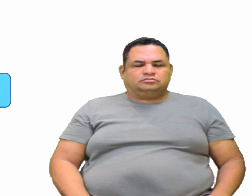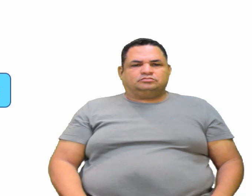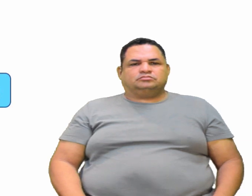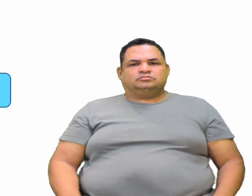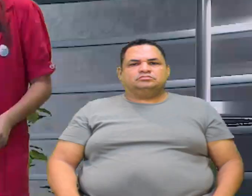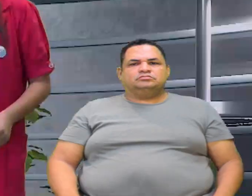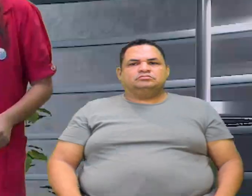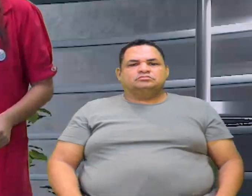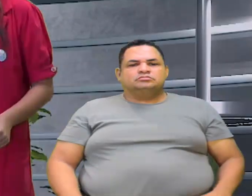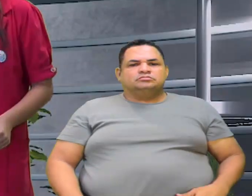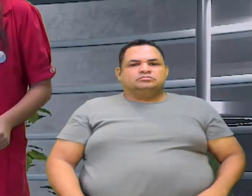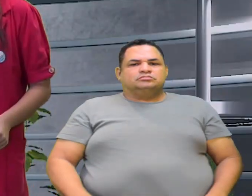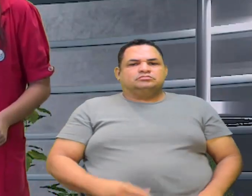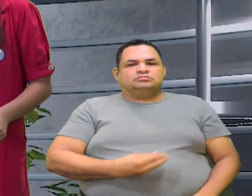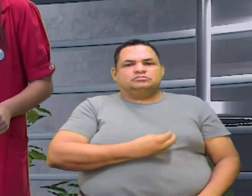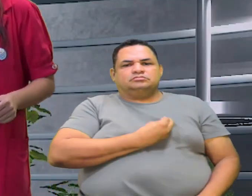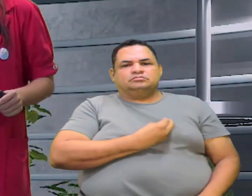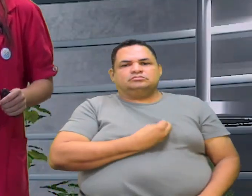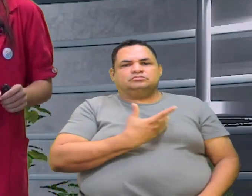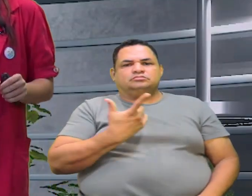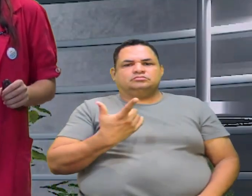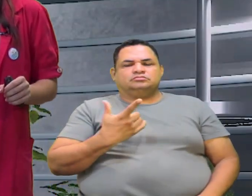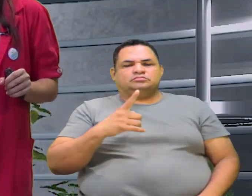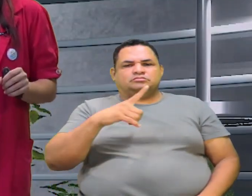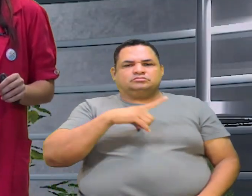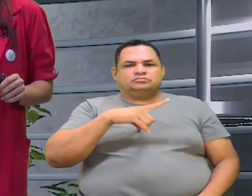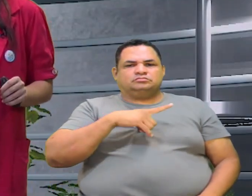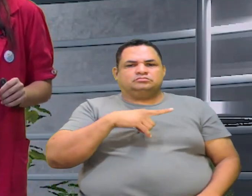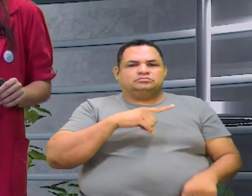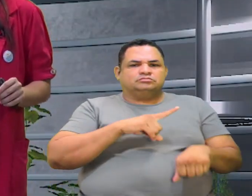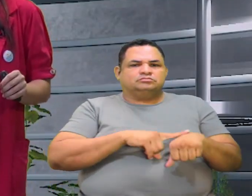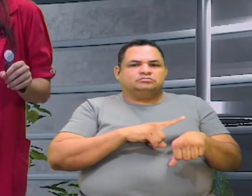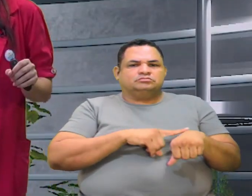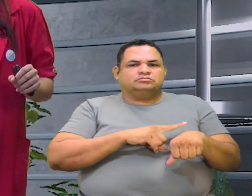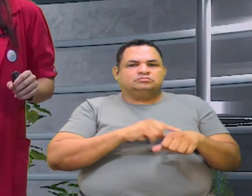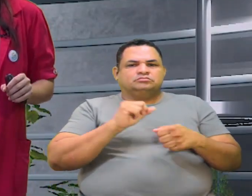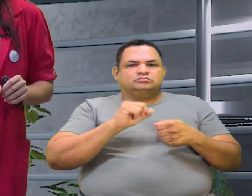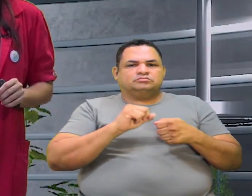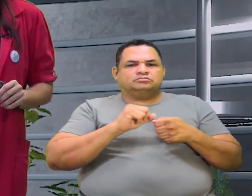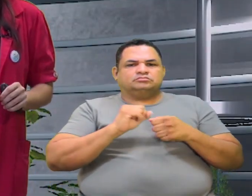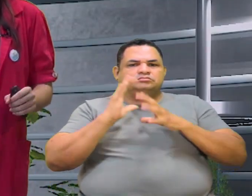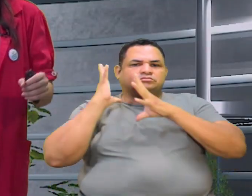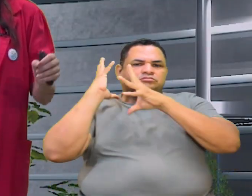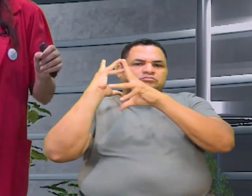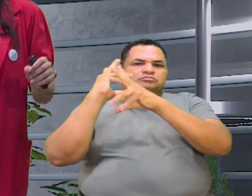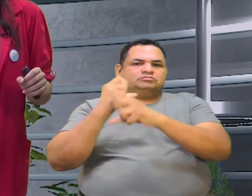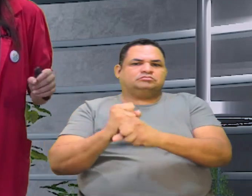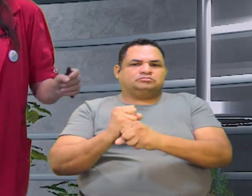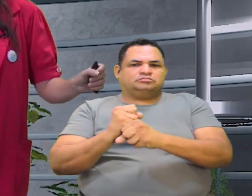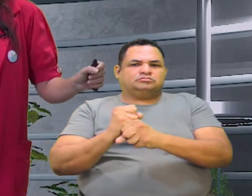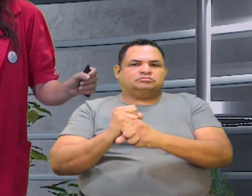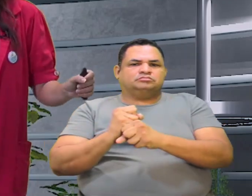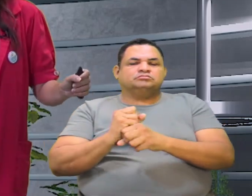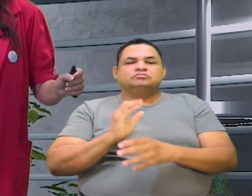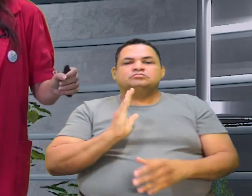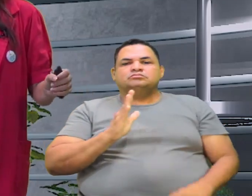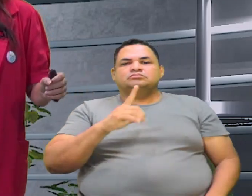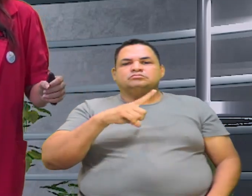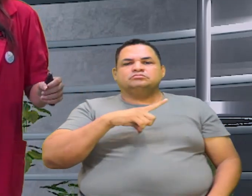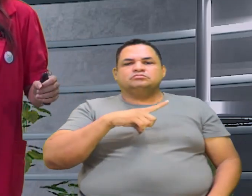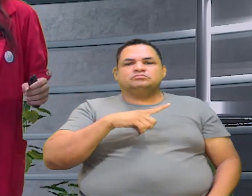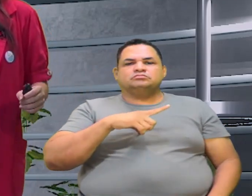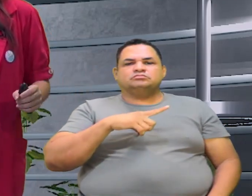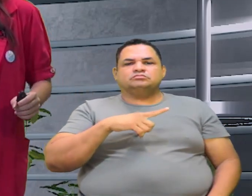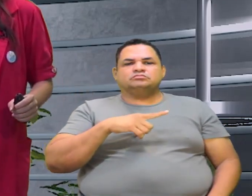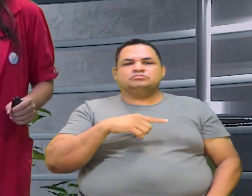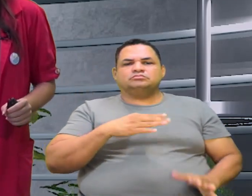agora é aquele momento que você vai ter aquele tempo aí para fazer as revisões, que já teve, né, mas as